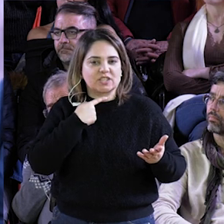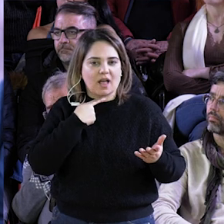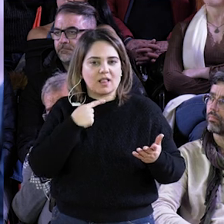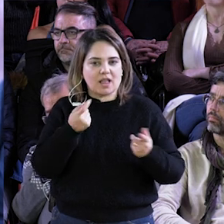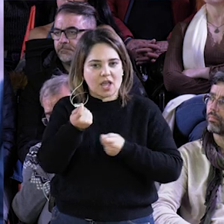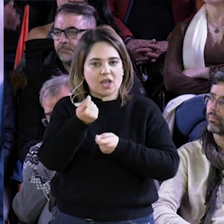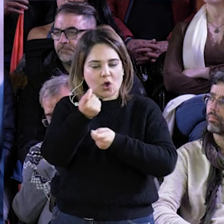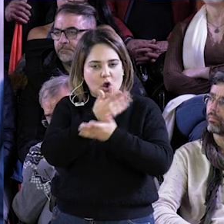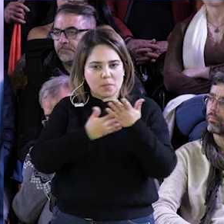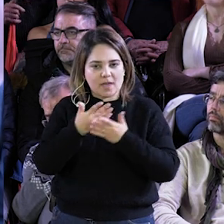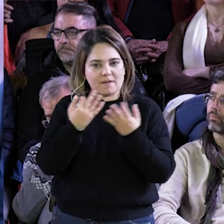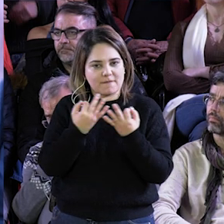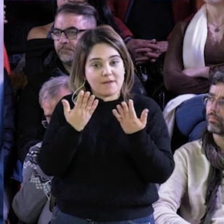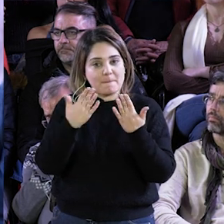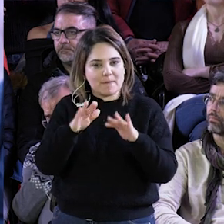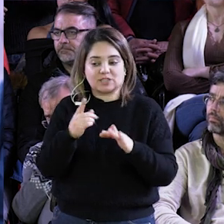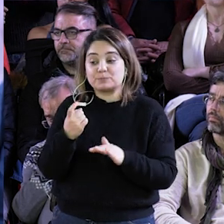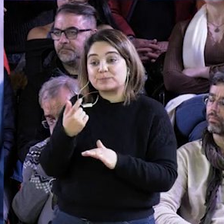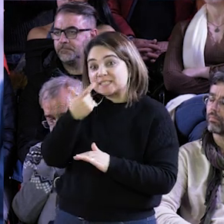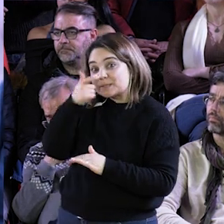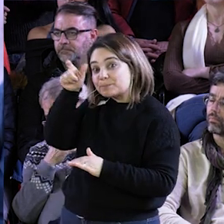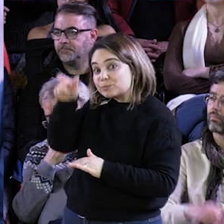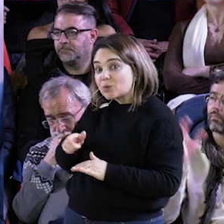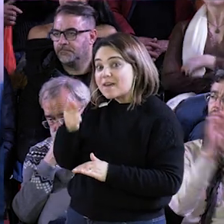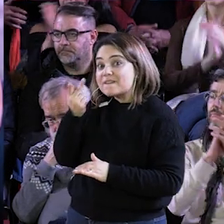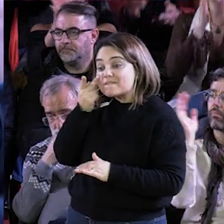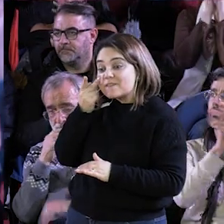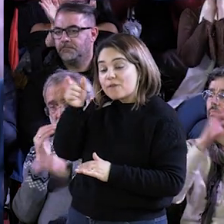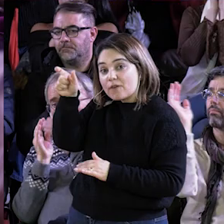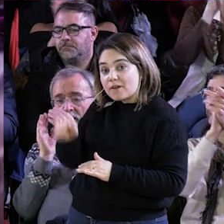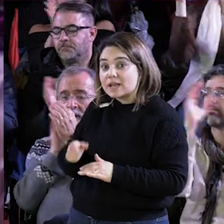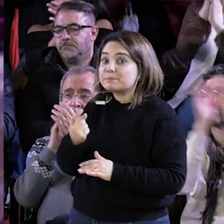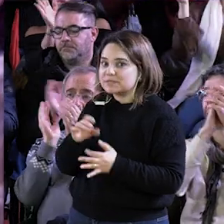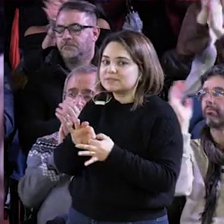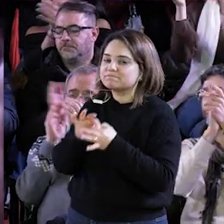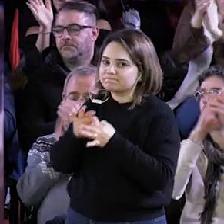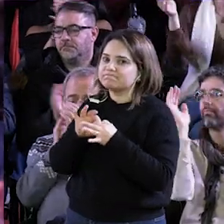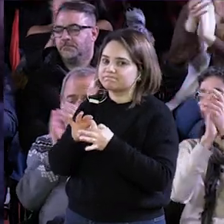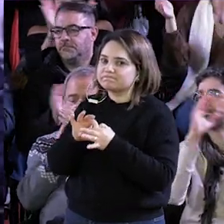a economia, ela continua a depender do trabalho vivo. Continua a depender do trabalho vivo.